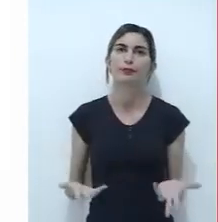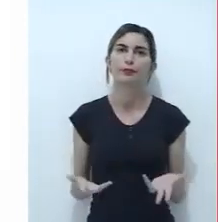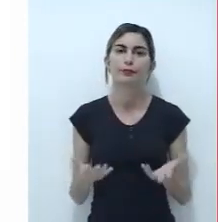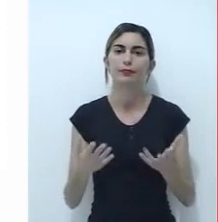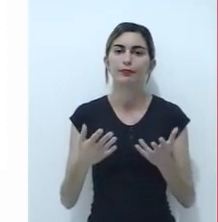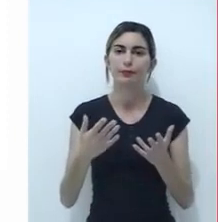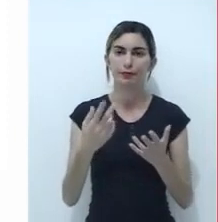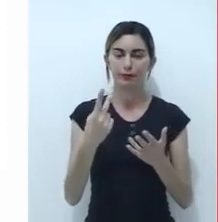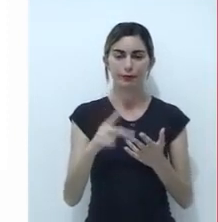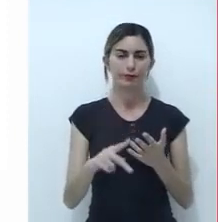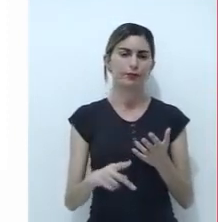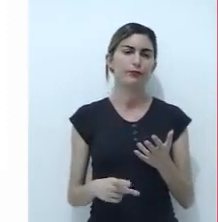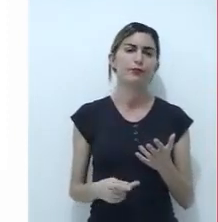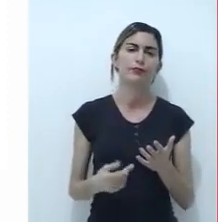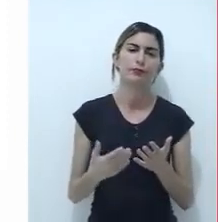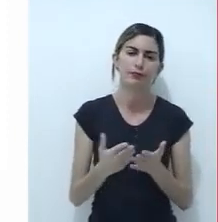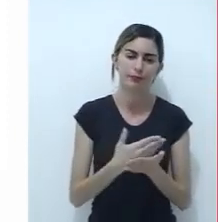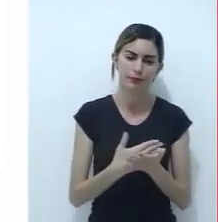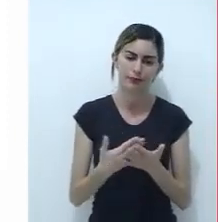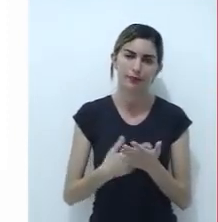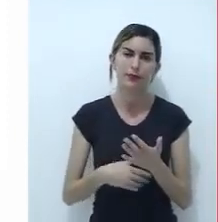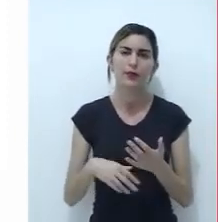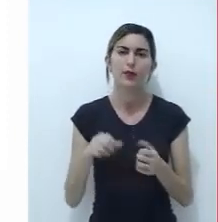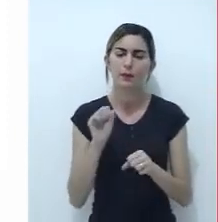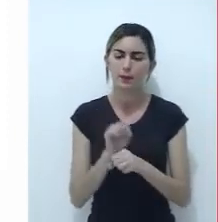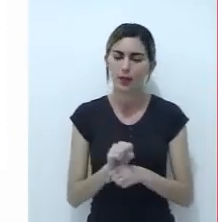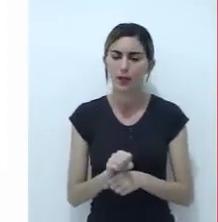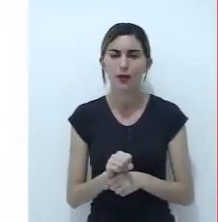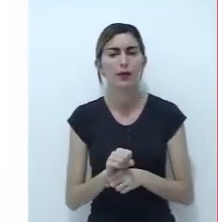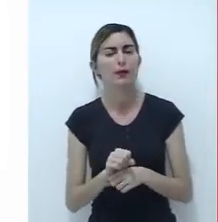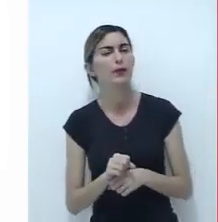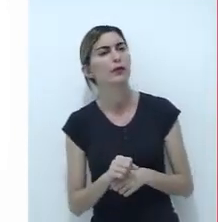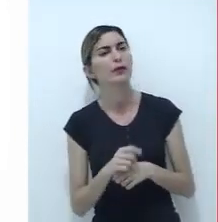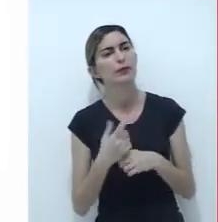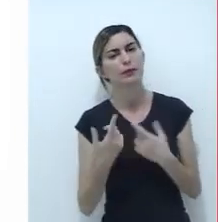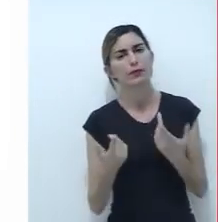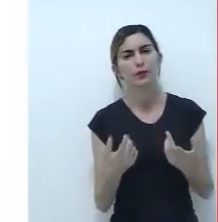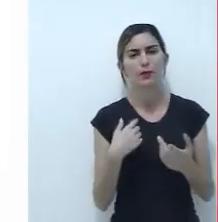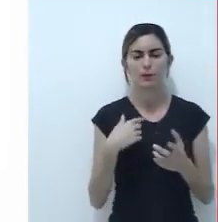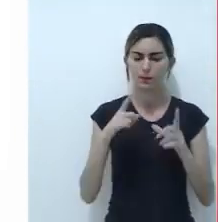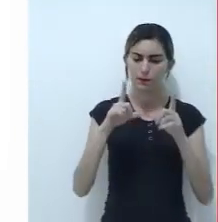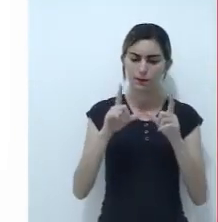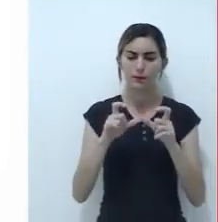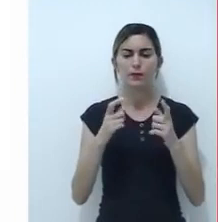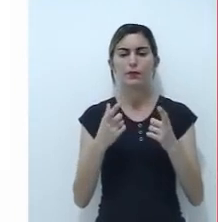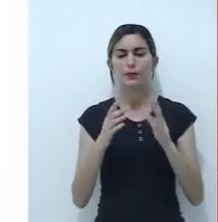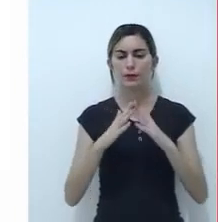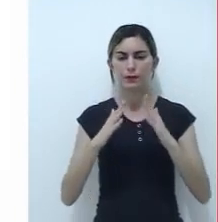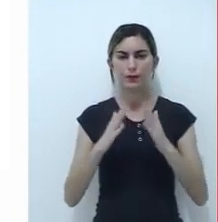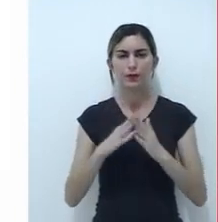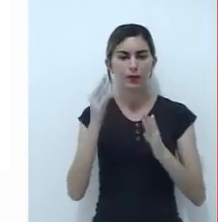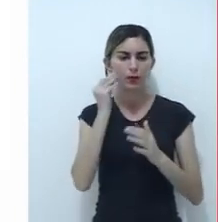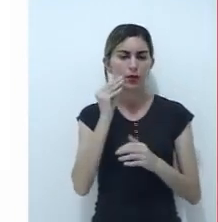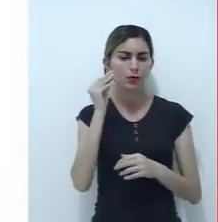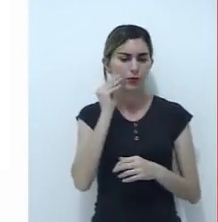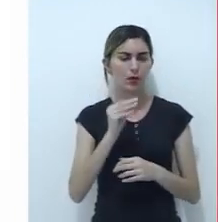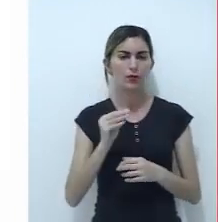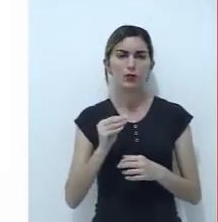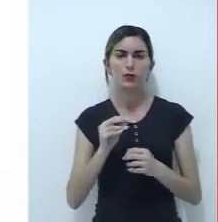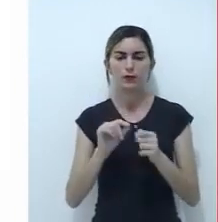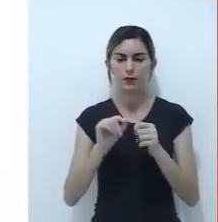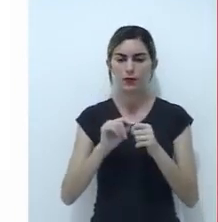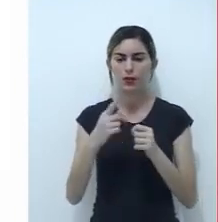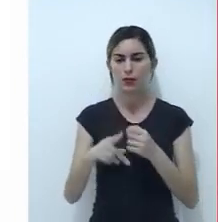pegasse lá no YouTube, desse uma pausa e tentasse em casa